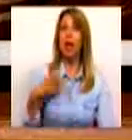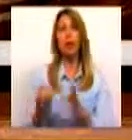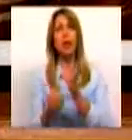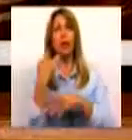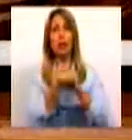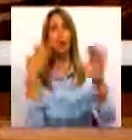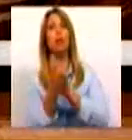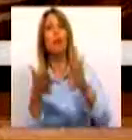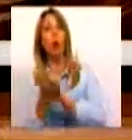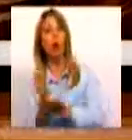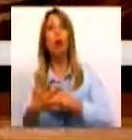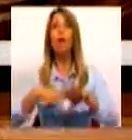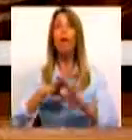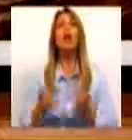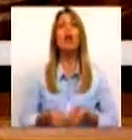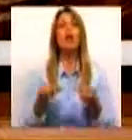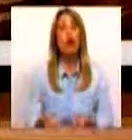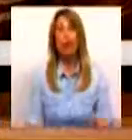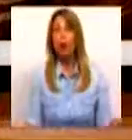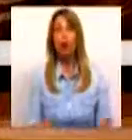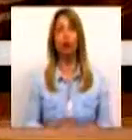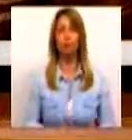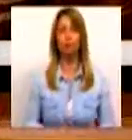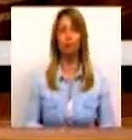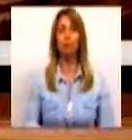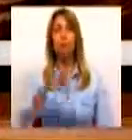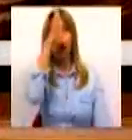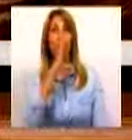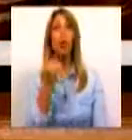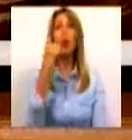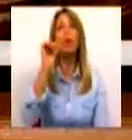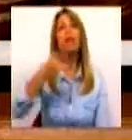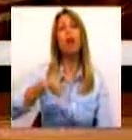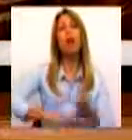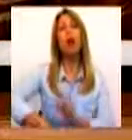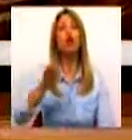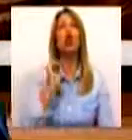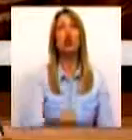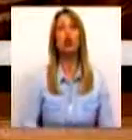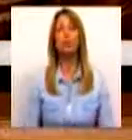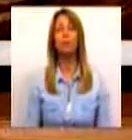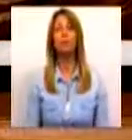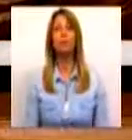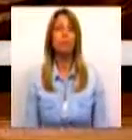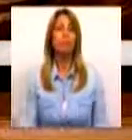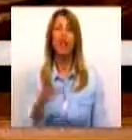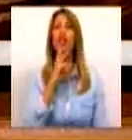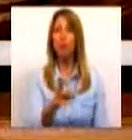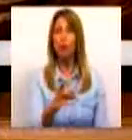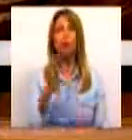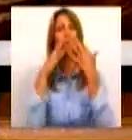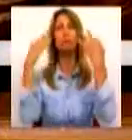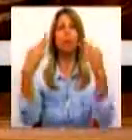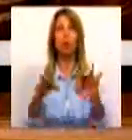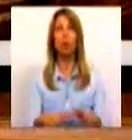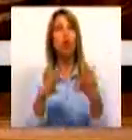trabalho e fazer investimentos? O que deve um Governo fazer? A resposta é simples. E é